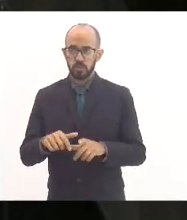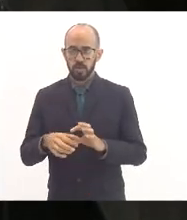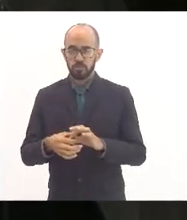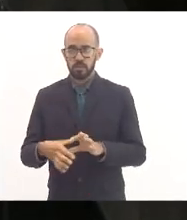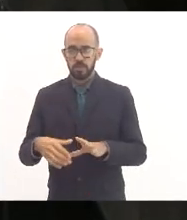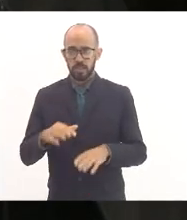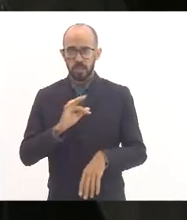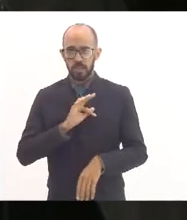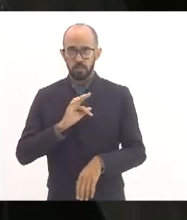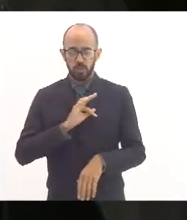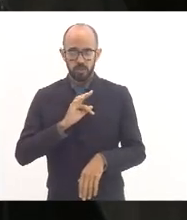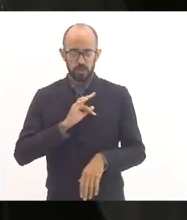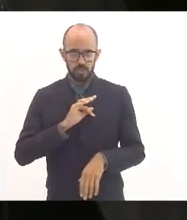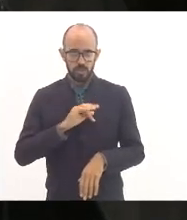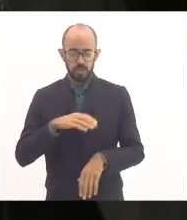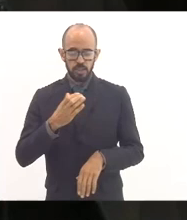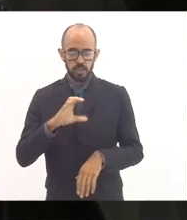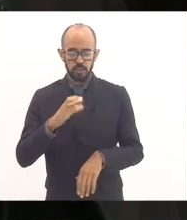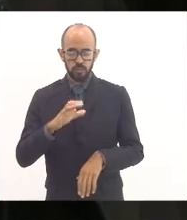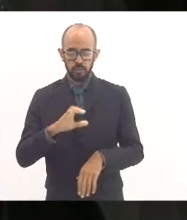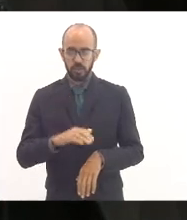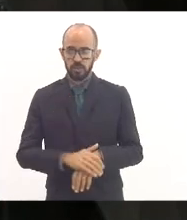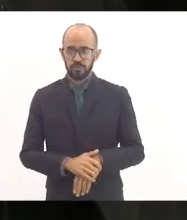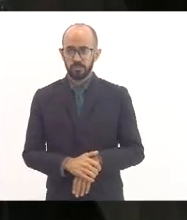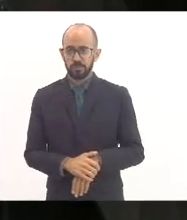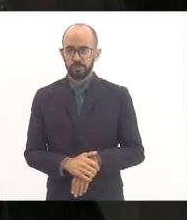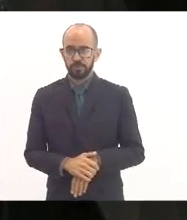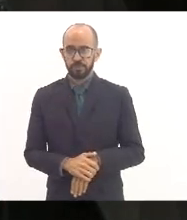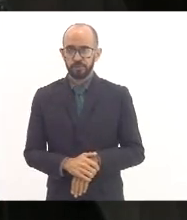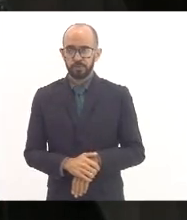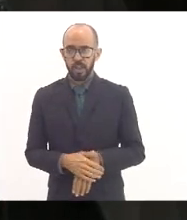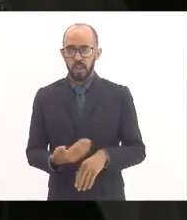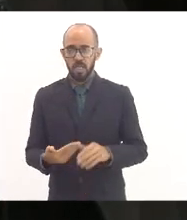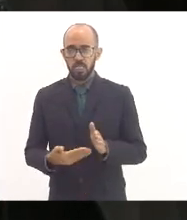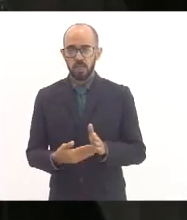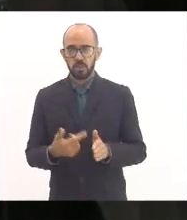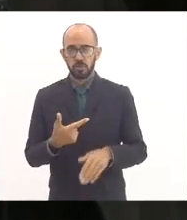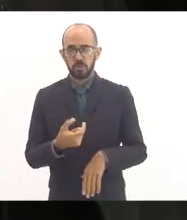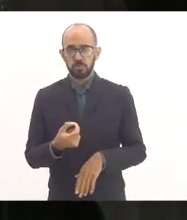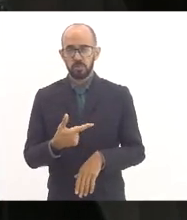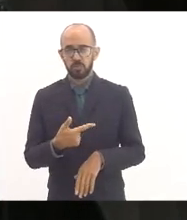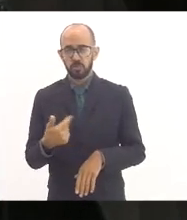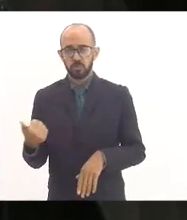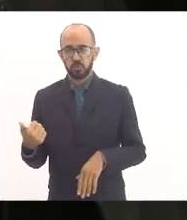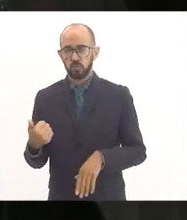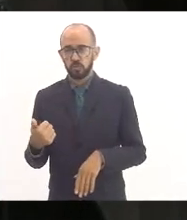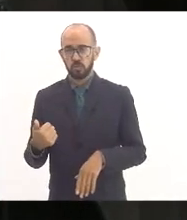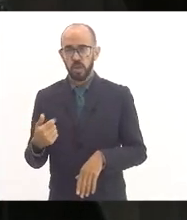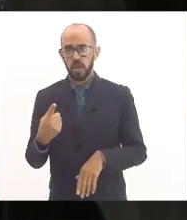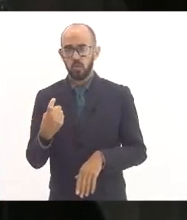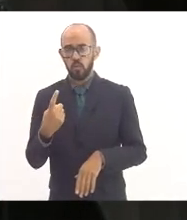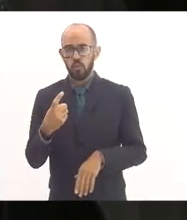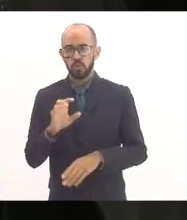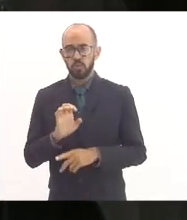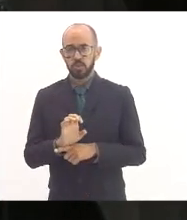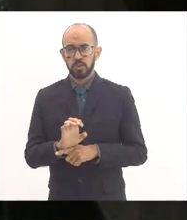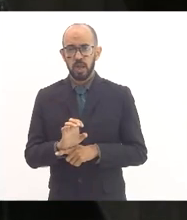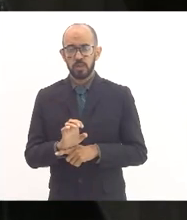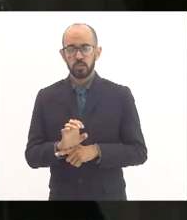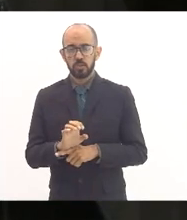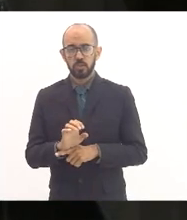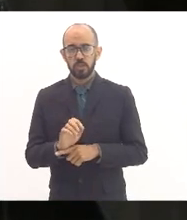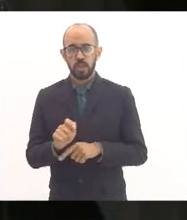polícia da polícia científica da perícia até 2021 nós éramos um único estado e que a direção não era de